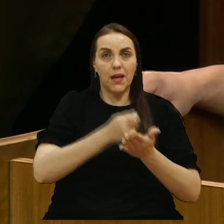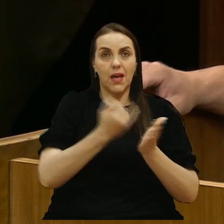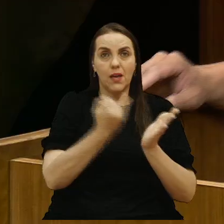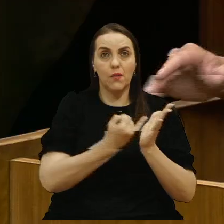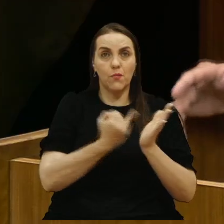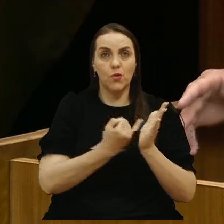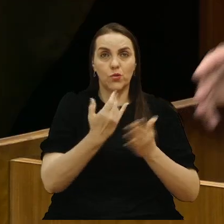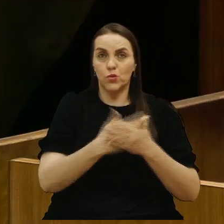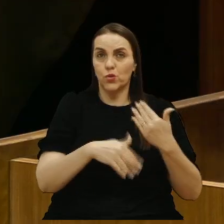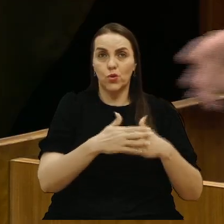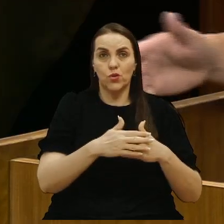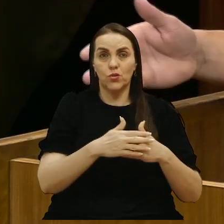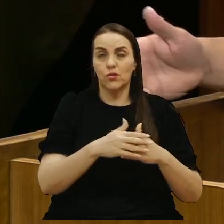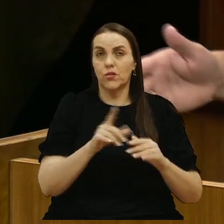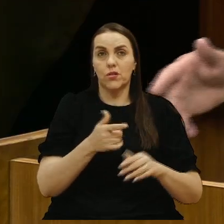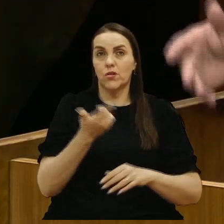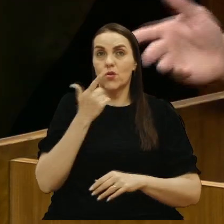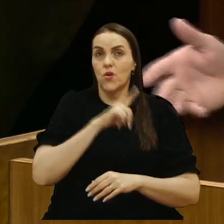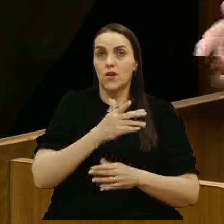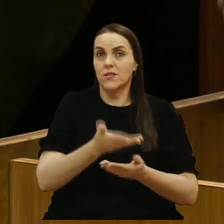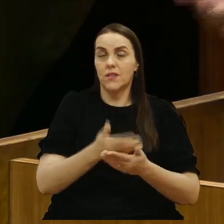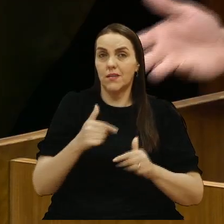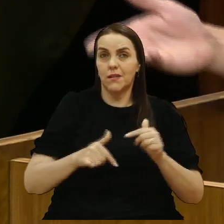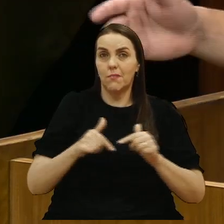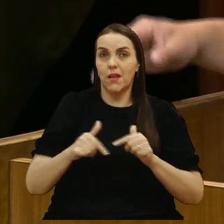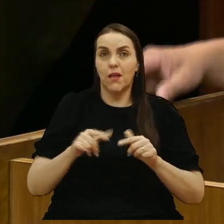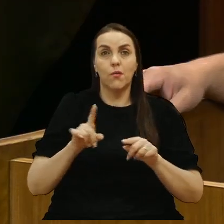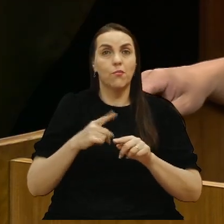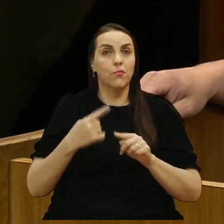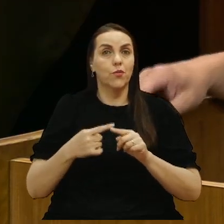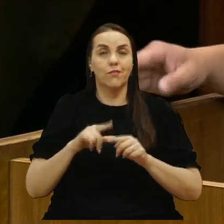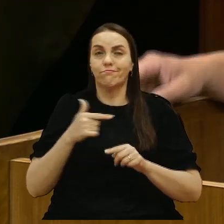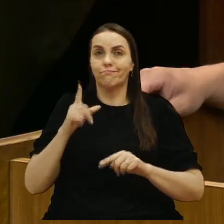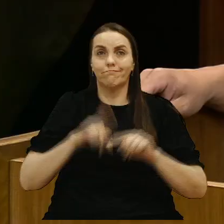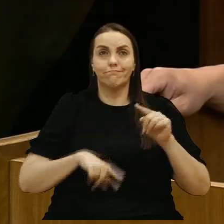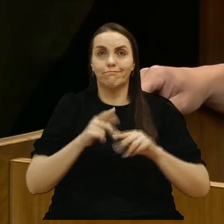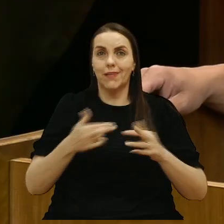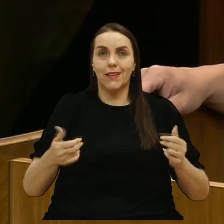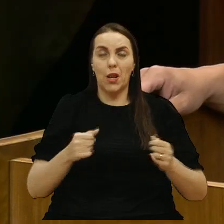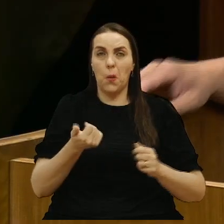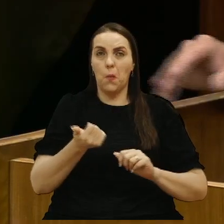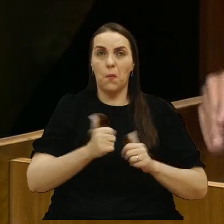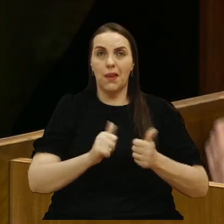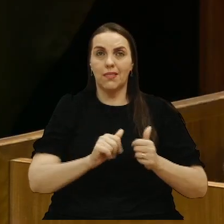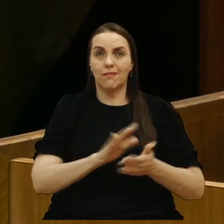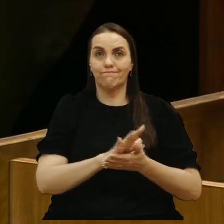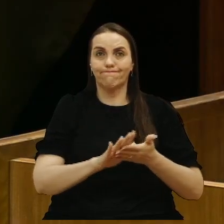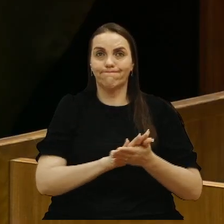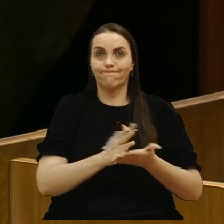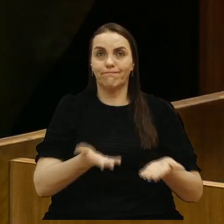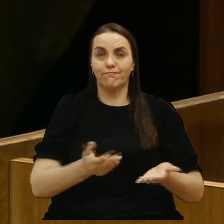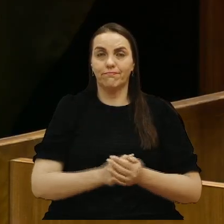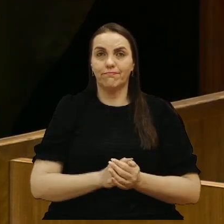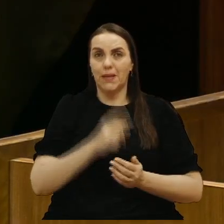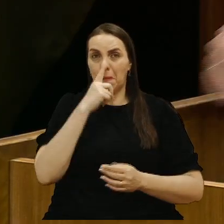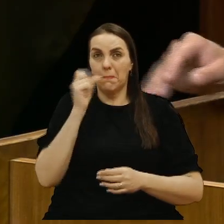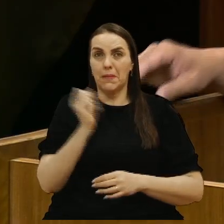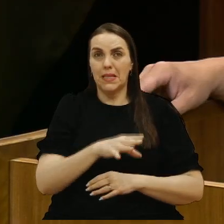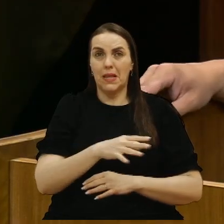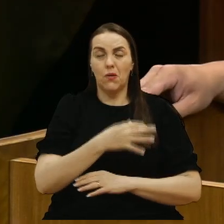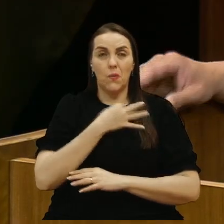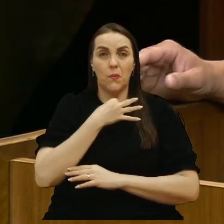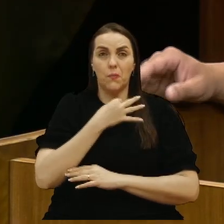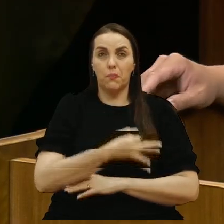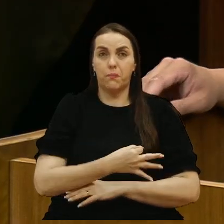deve, e aí não conseguir trabalhar porque não tem material com qualidade. E o material que chega é o pior